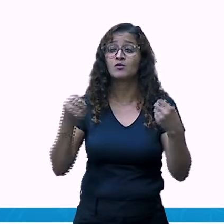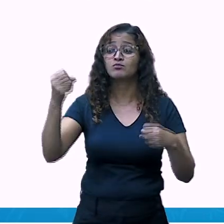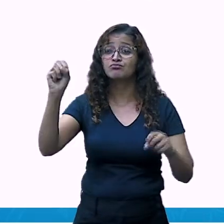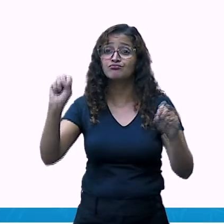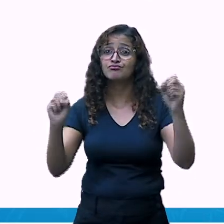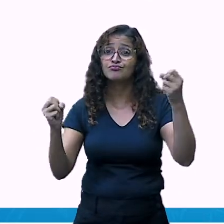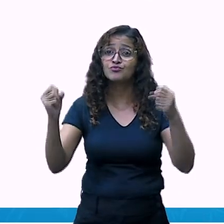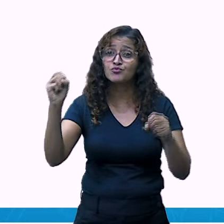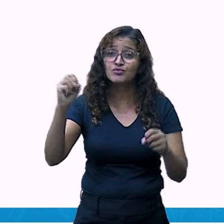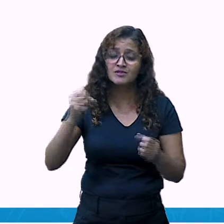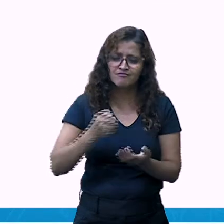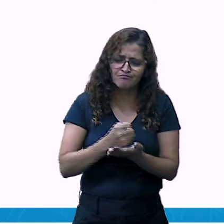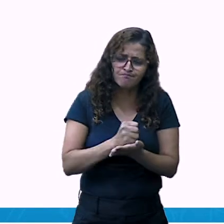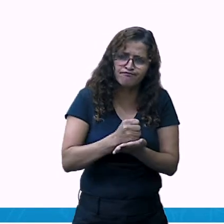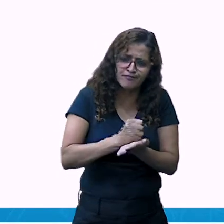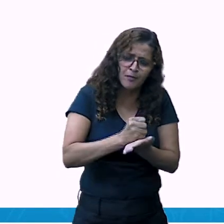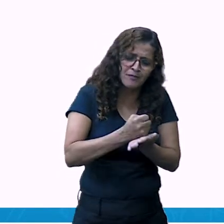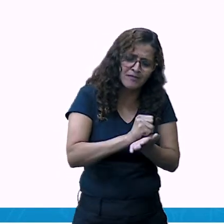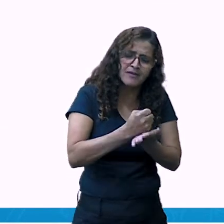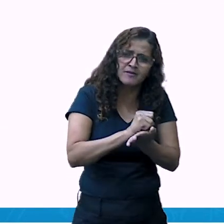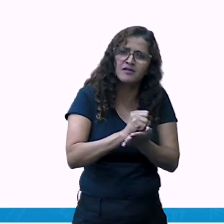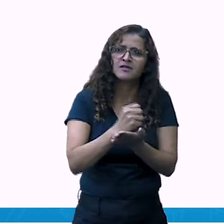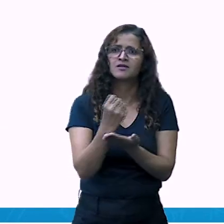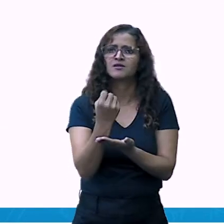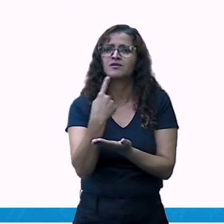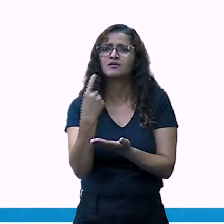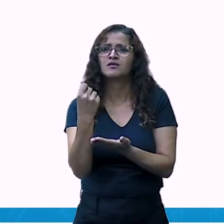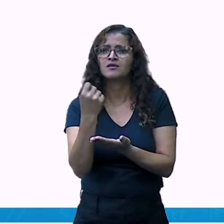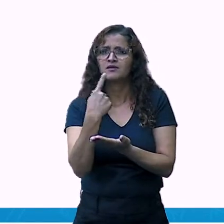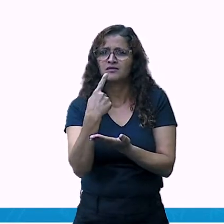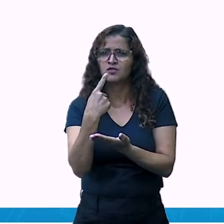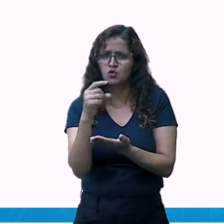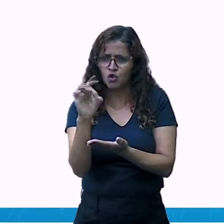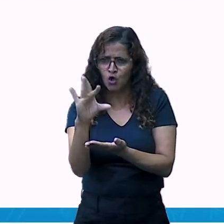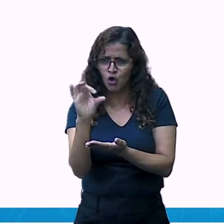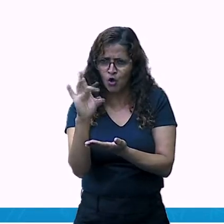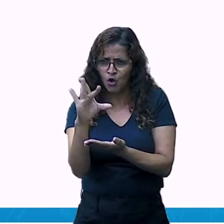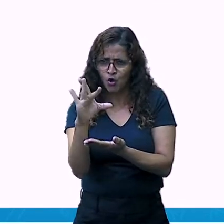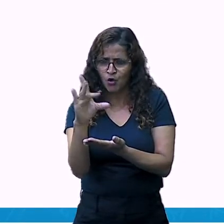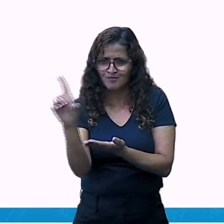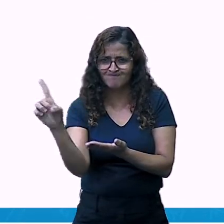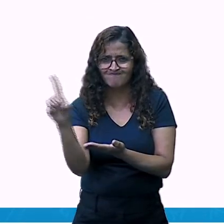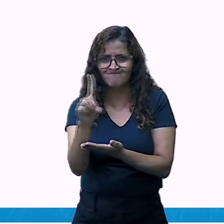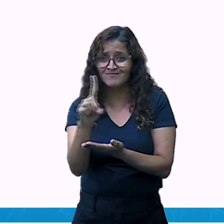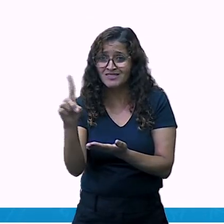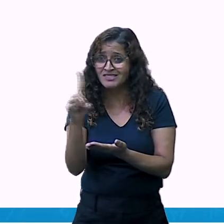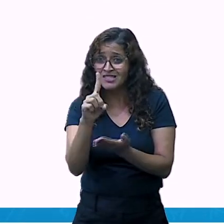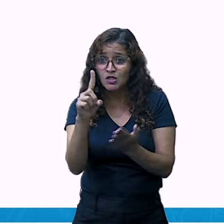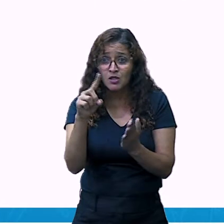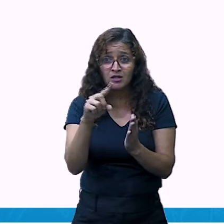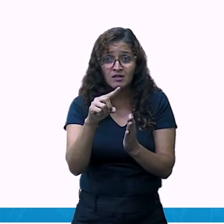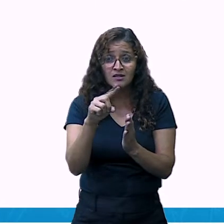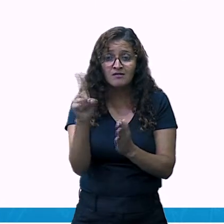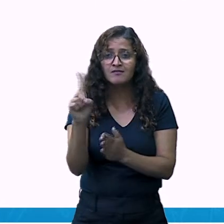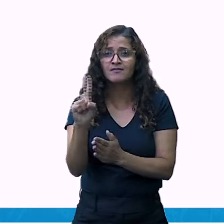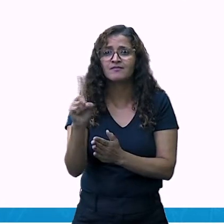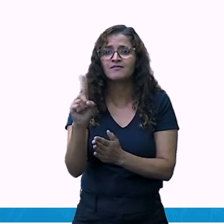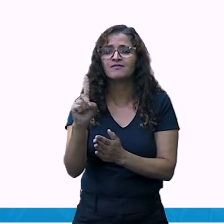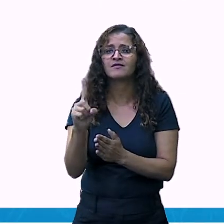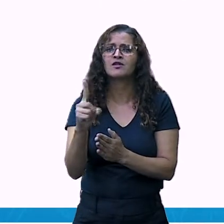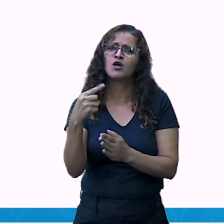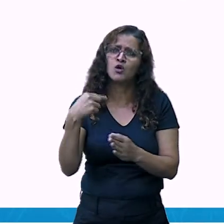de medicamentos e de combustível? É falso, não é não. Na rede alimentícia,